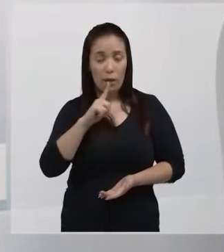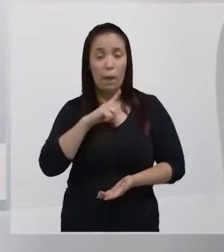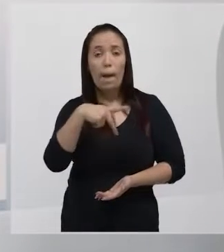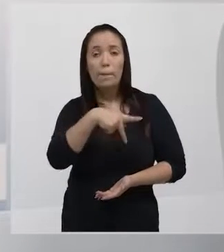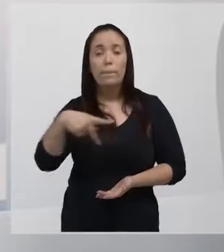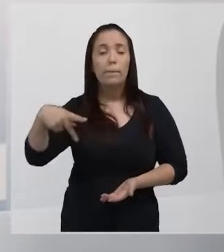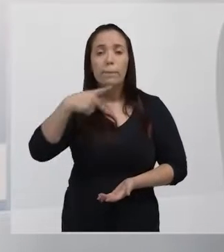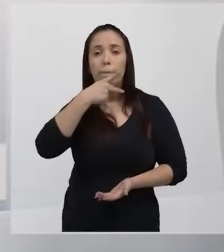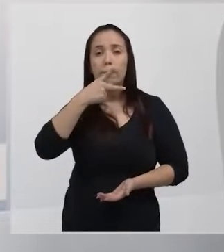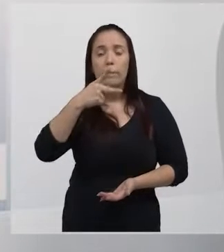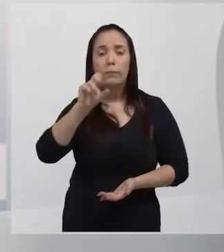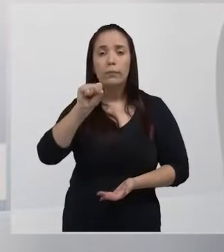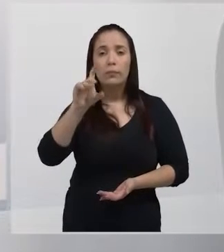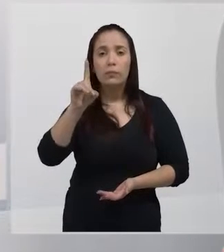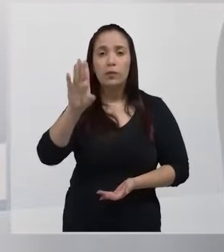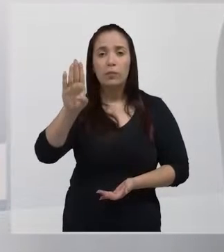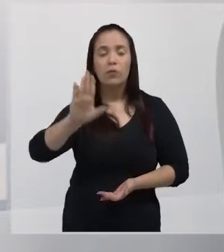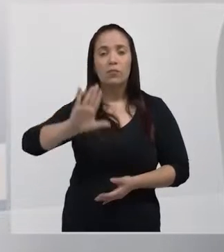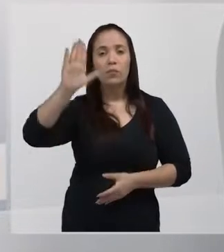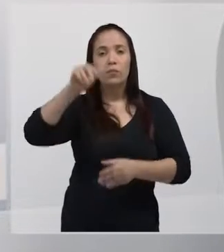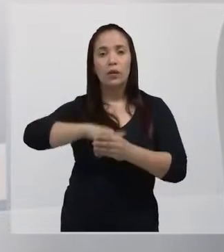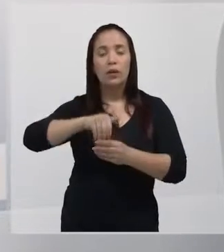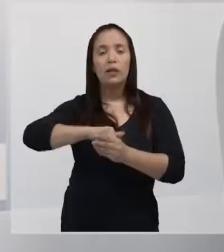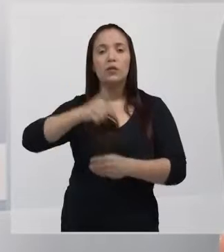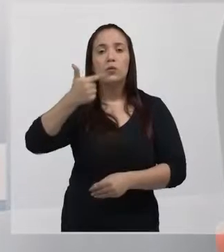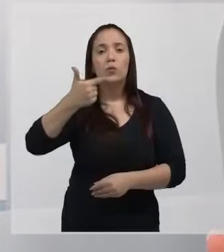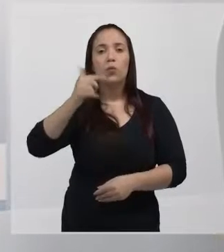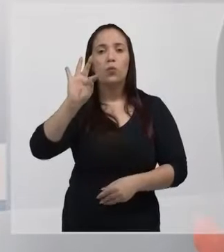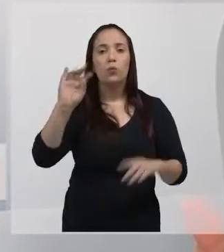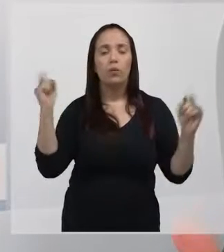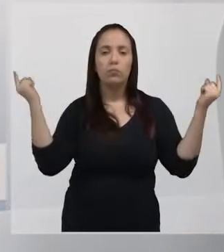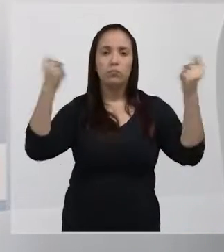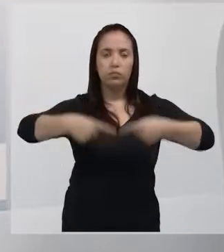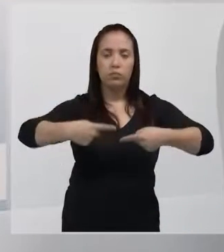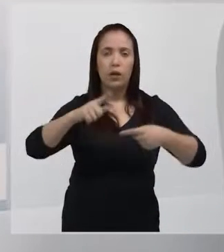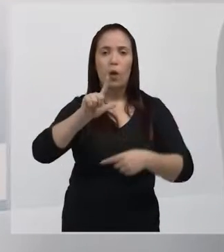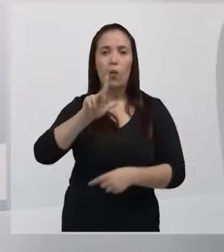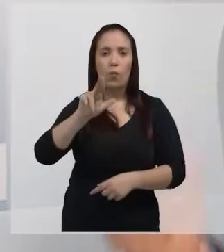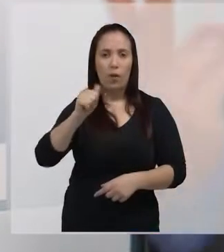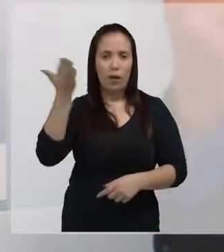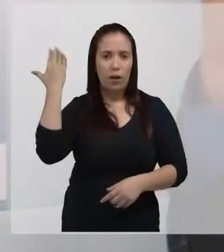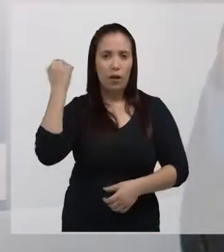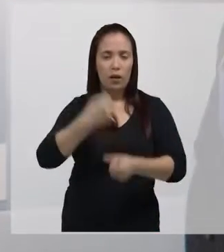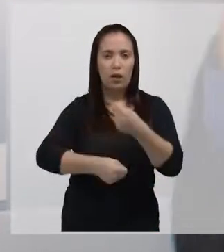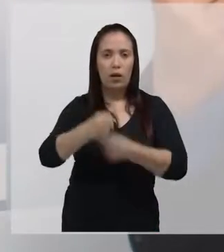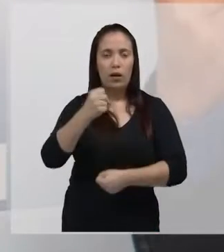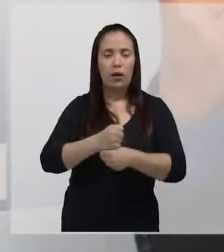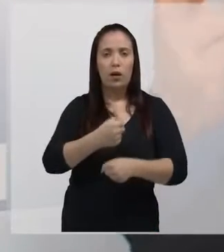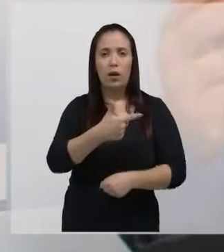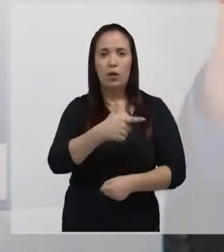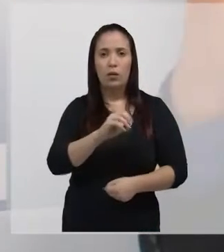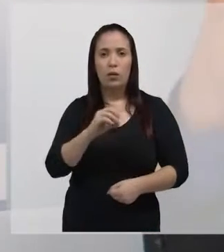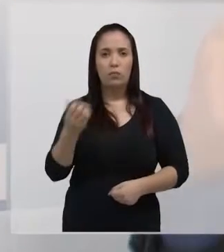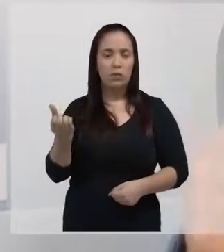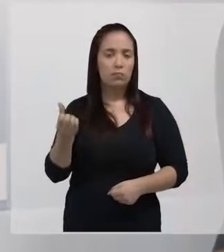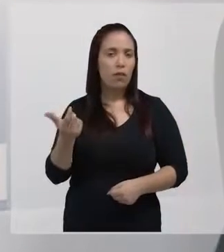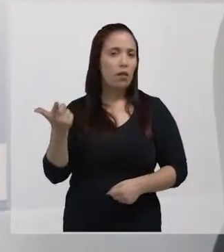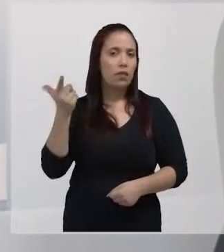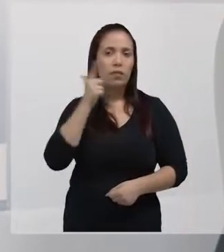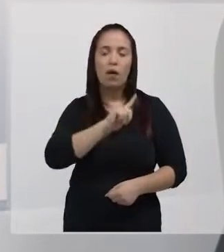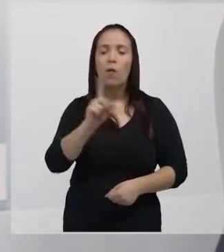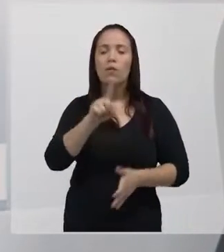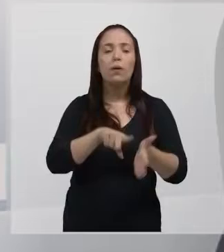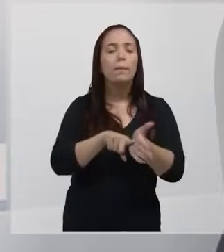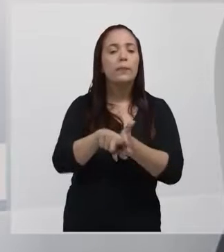PSDB, que chegou a disputar o segundo turno com Luiz Inácio Lula da Silva em 2006, não consegue fazer 2 dígitos em nenhuma